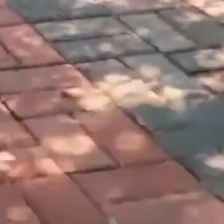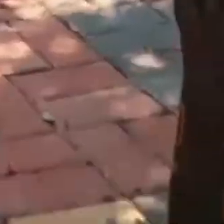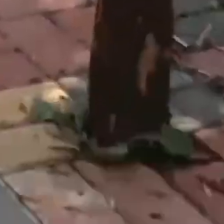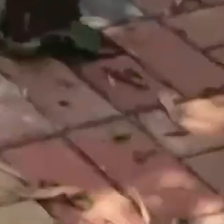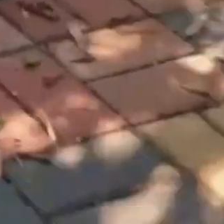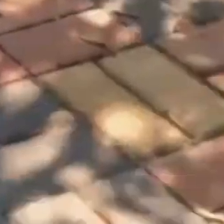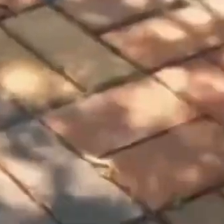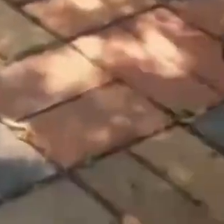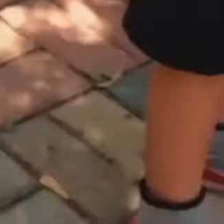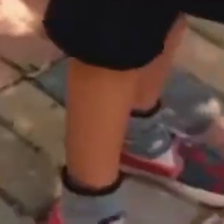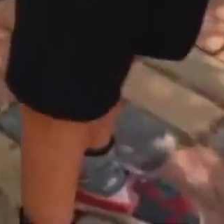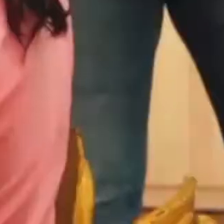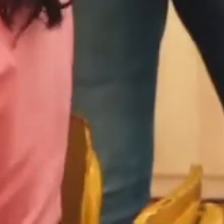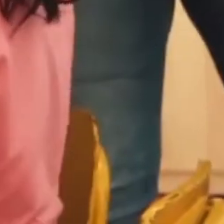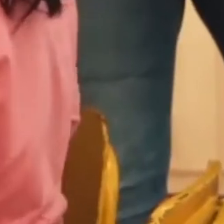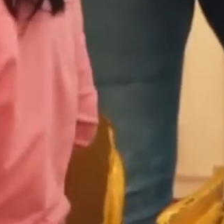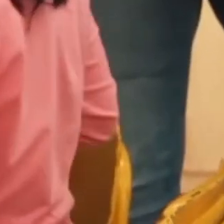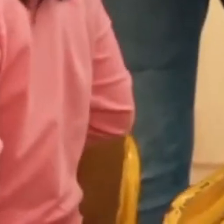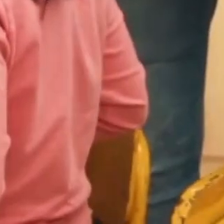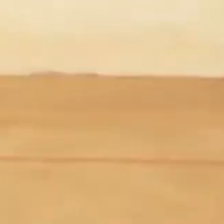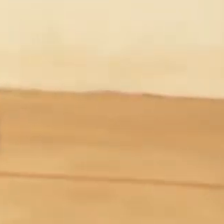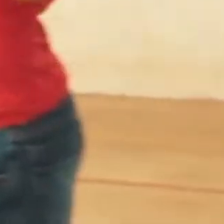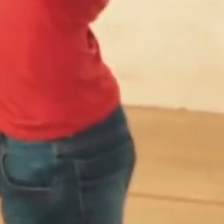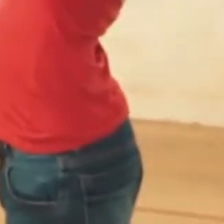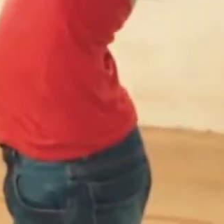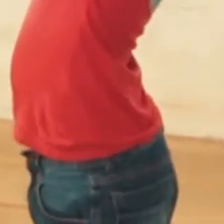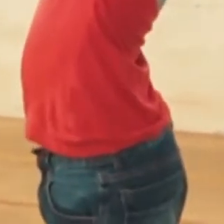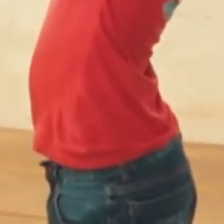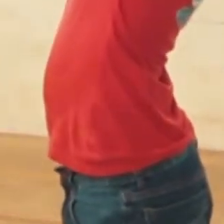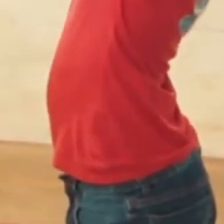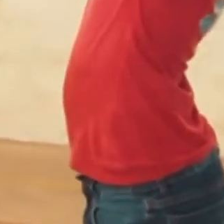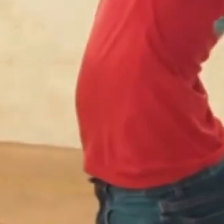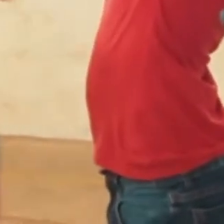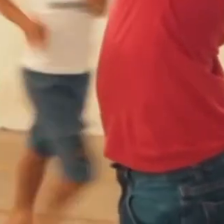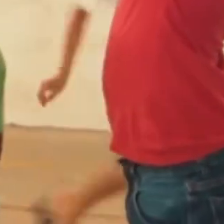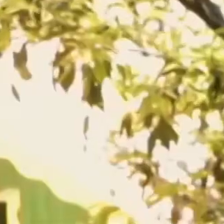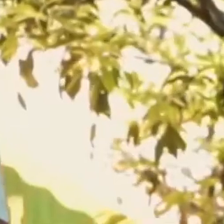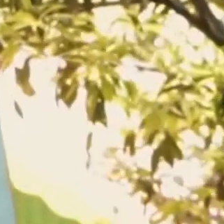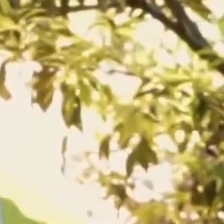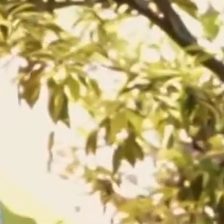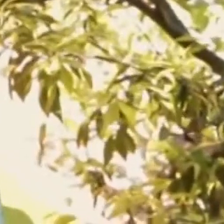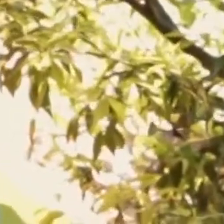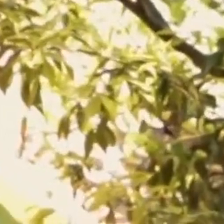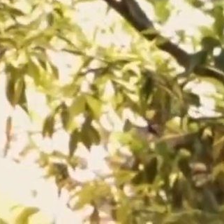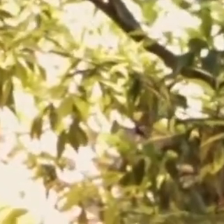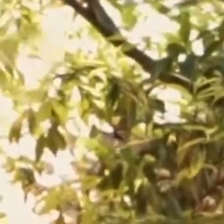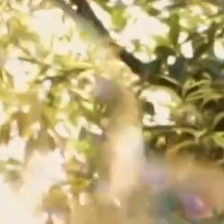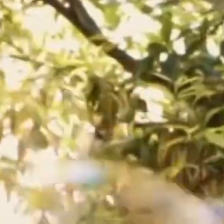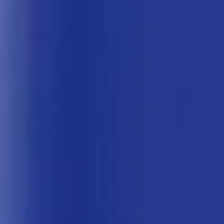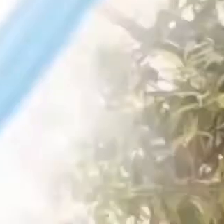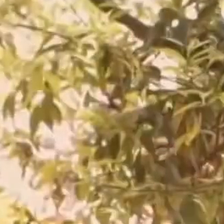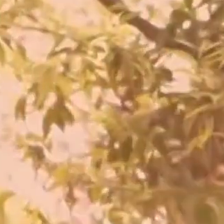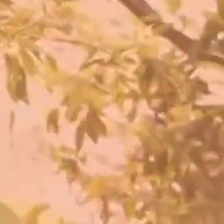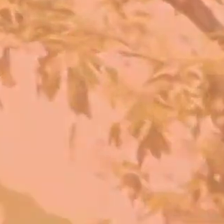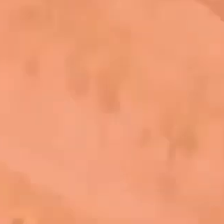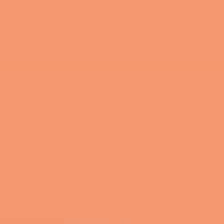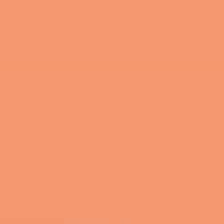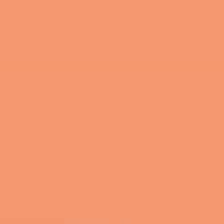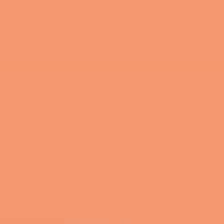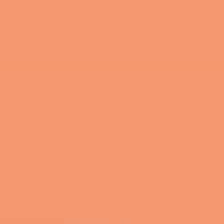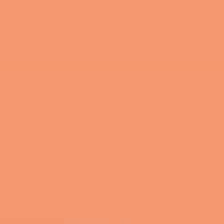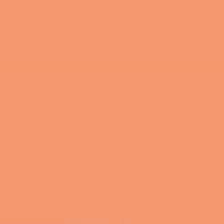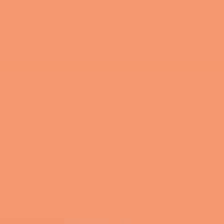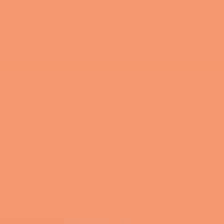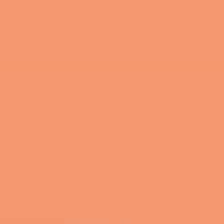E é tendo a chance de ser criança que elas descobrem o poder transformador do amor. ONG Amor. Criança sendo criança.